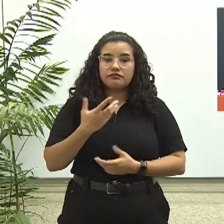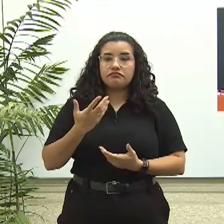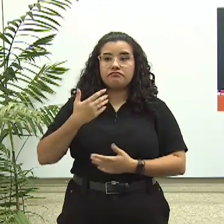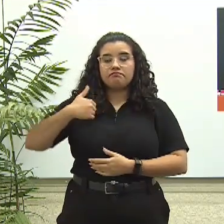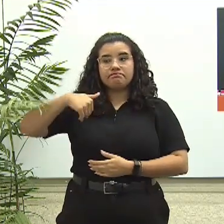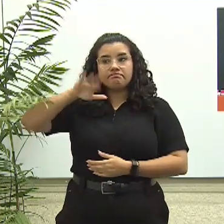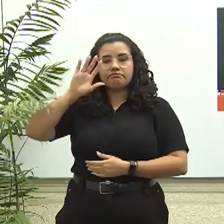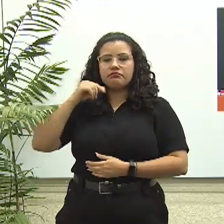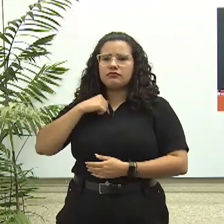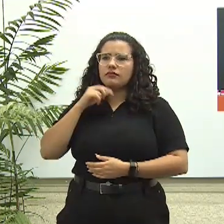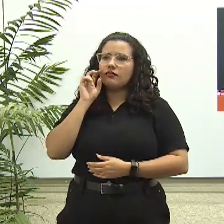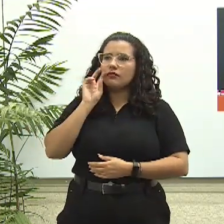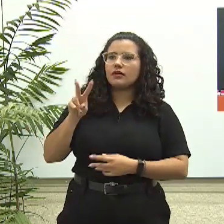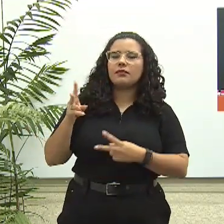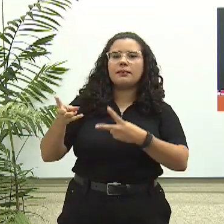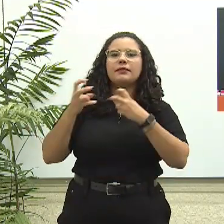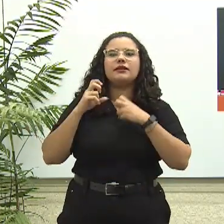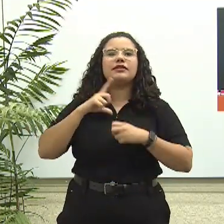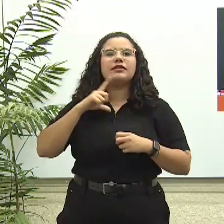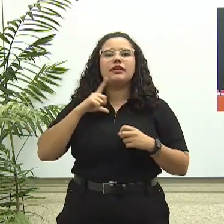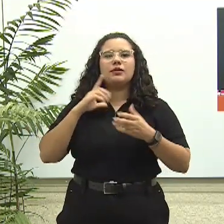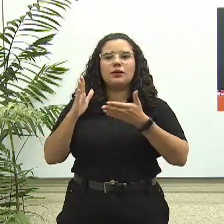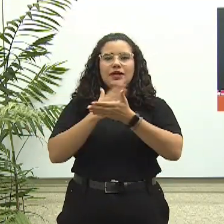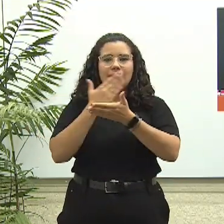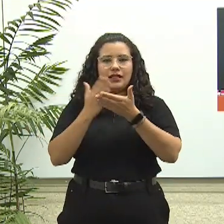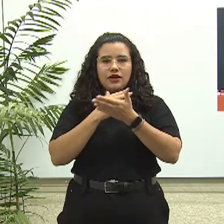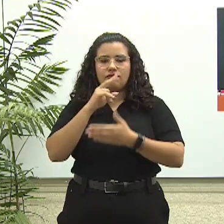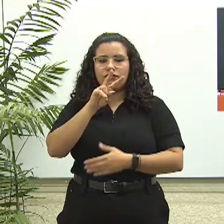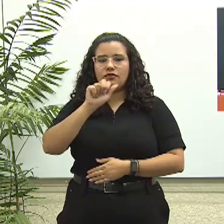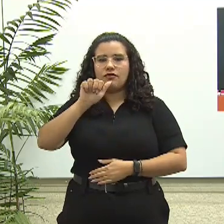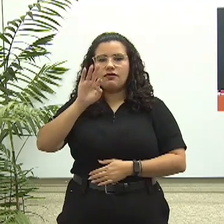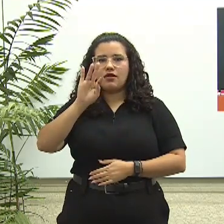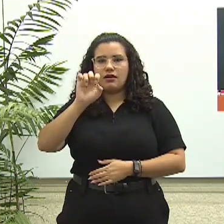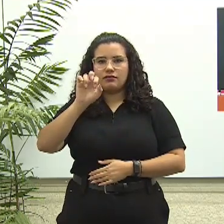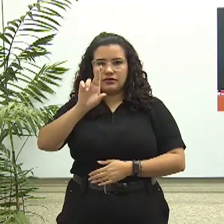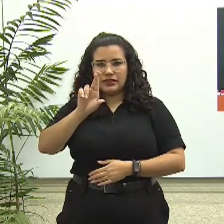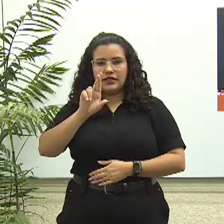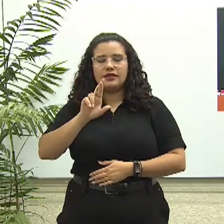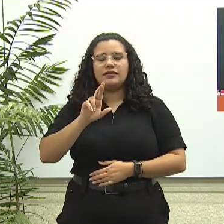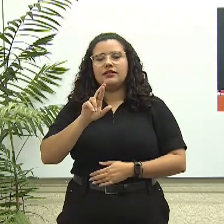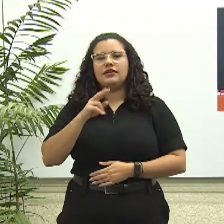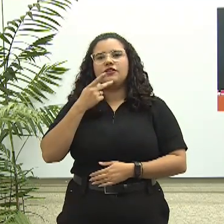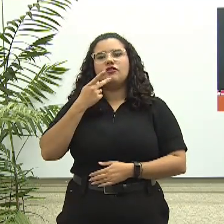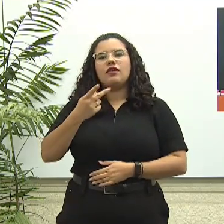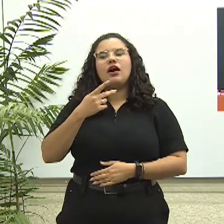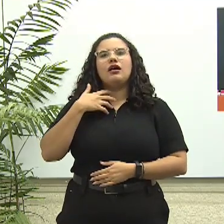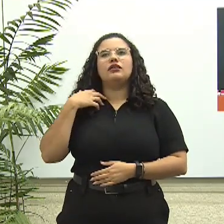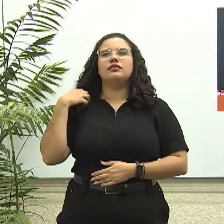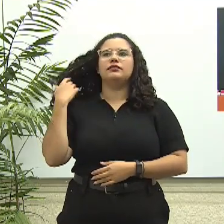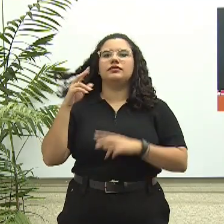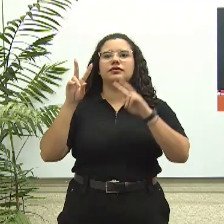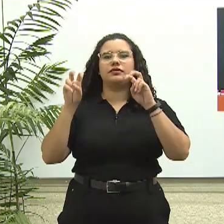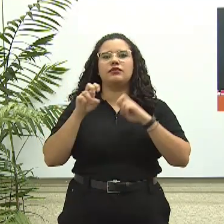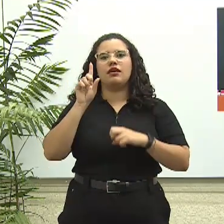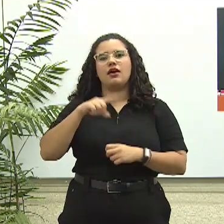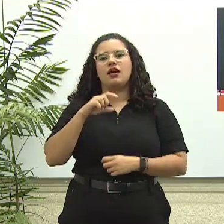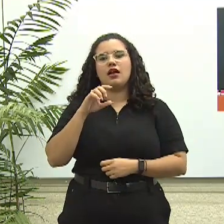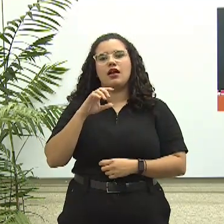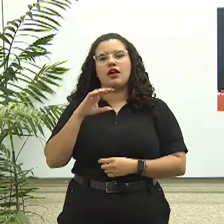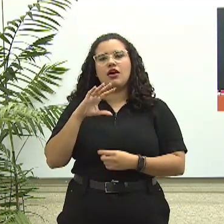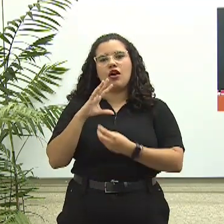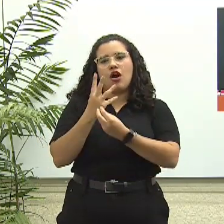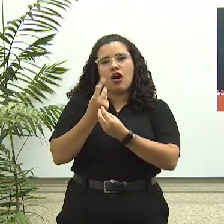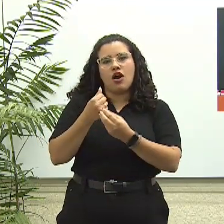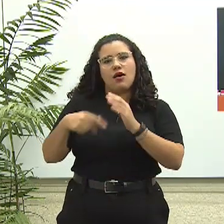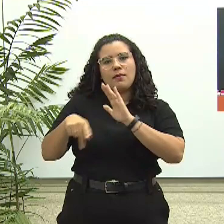atenção que tem uma um trecho do do livro do Walter do do texto do Walter beijem chamado eh a obra de arte na era de sua